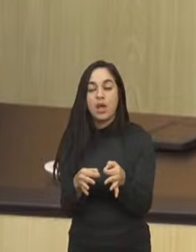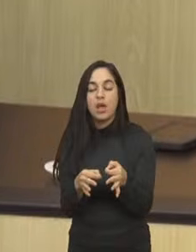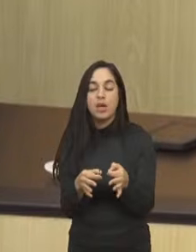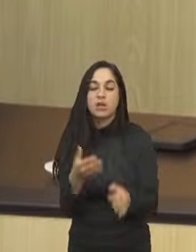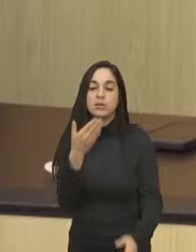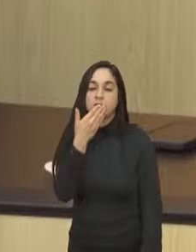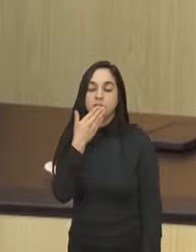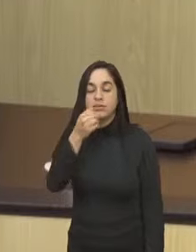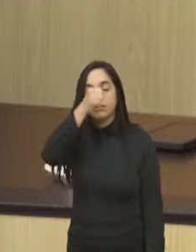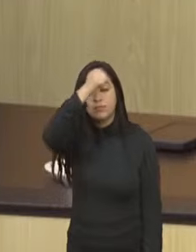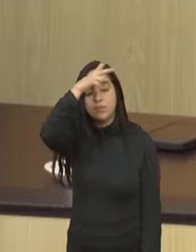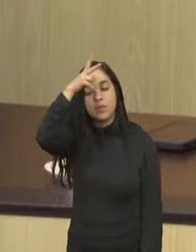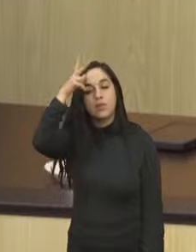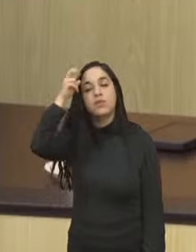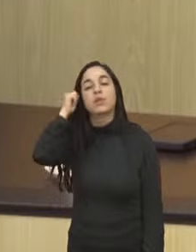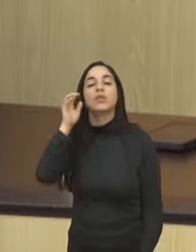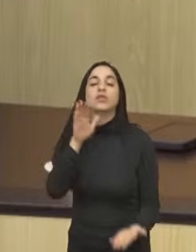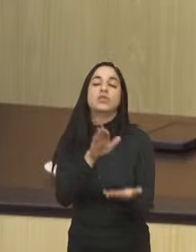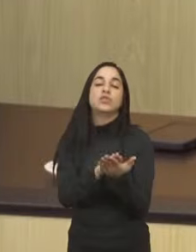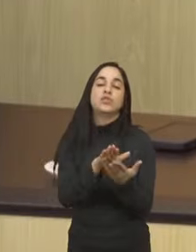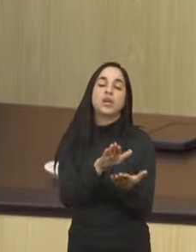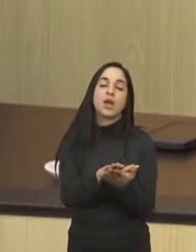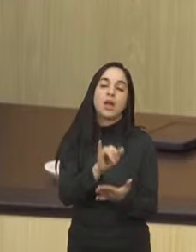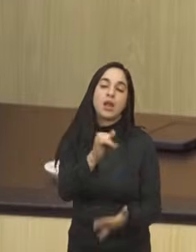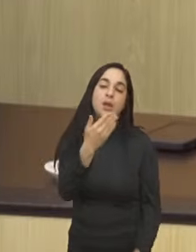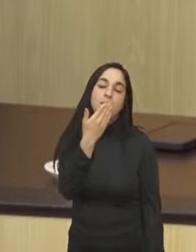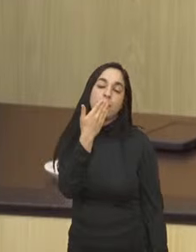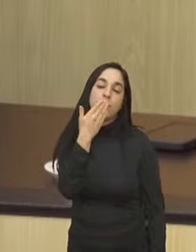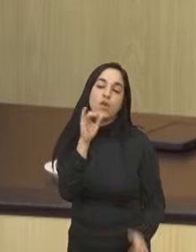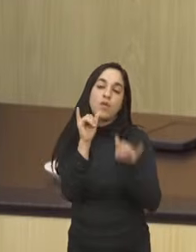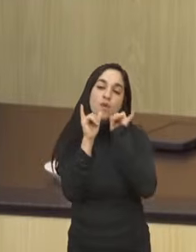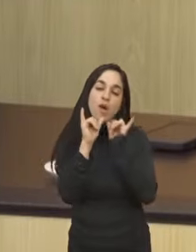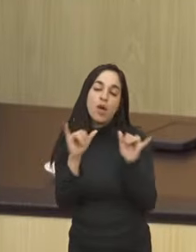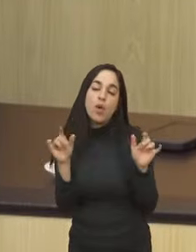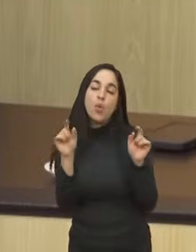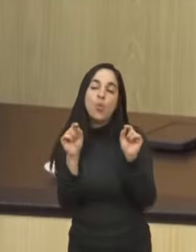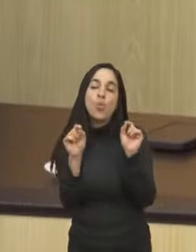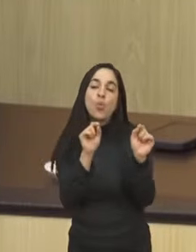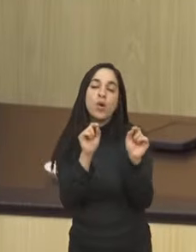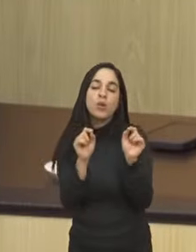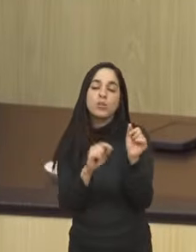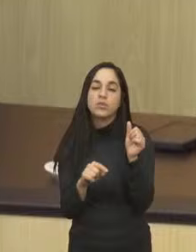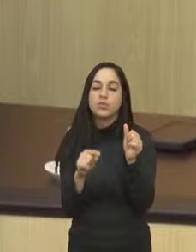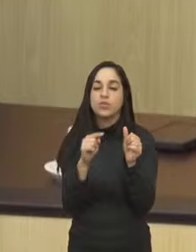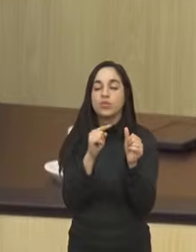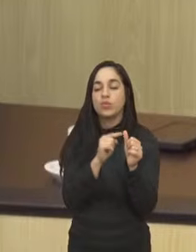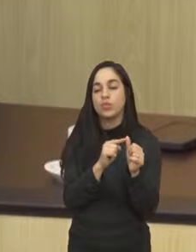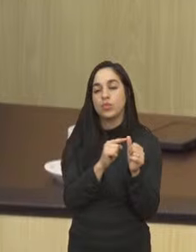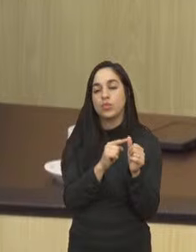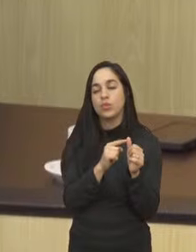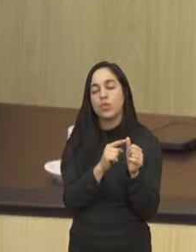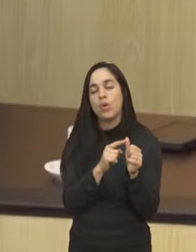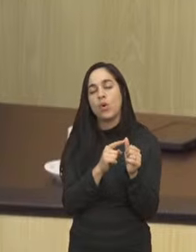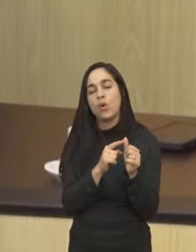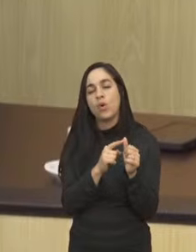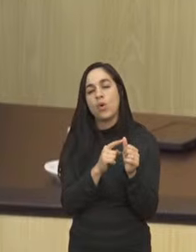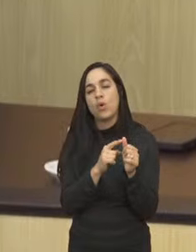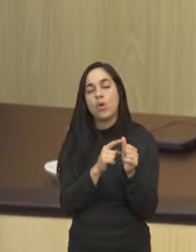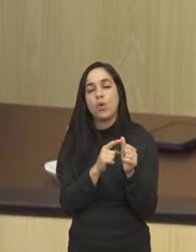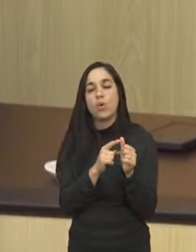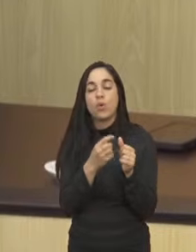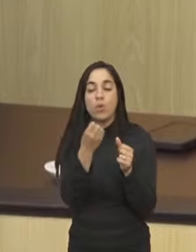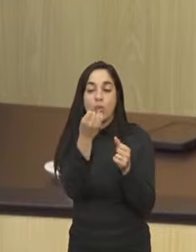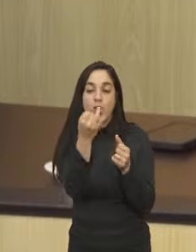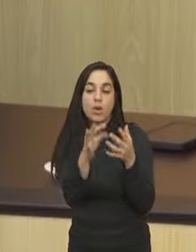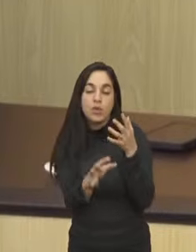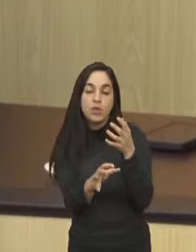senhor prefeito municipal de Jacareí o seguinte pedido de informações. 1. Qual o número total de ofícios enviados